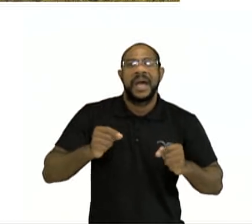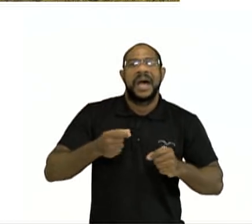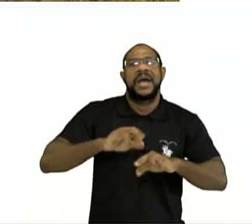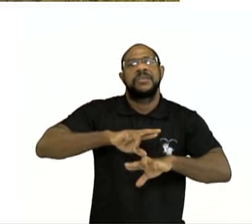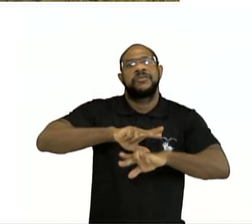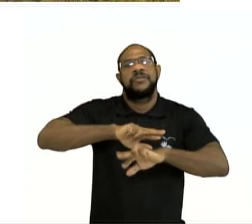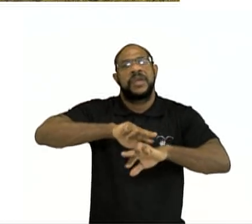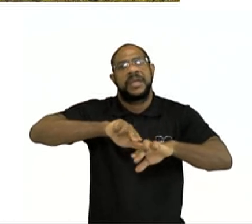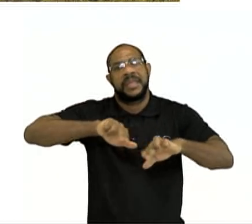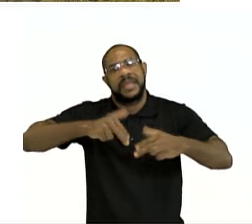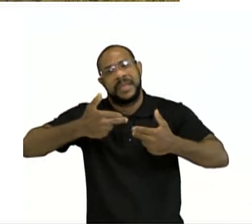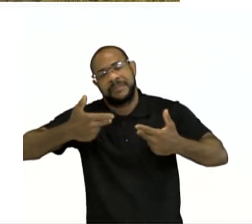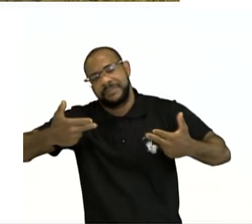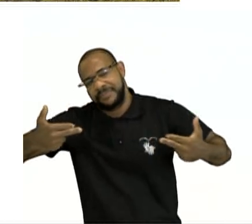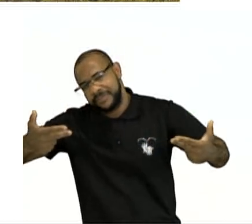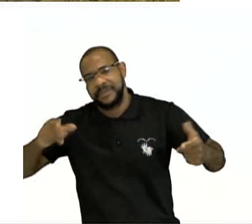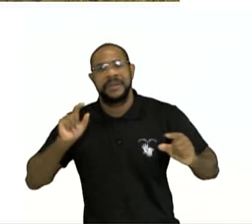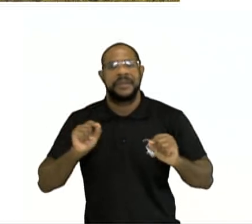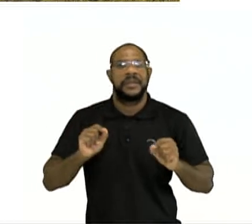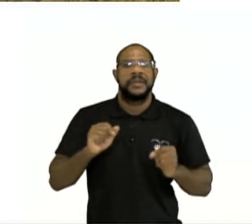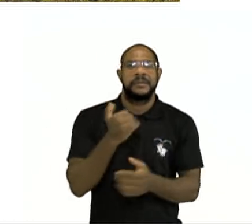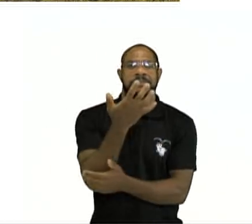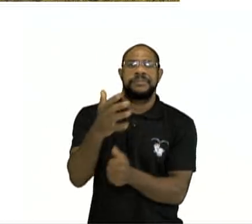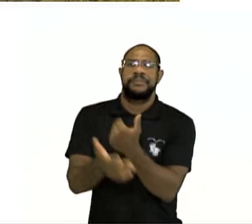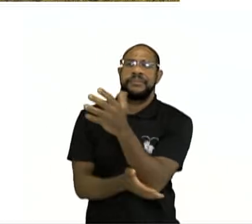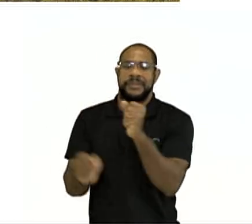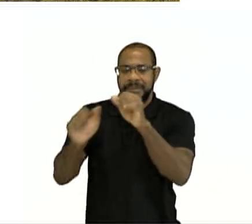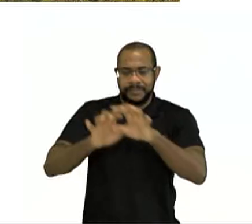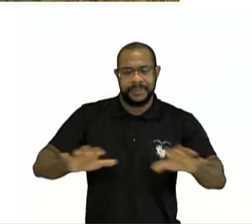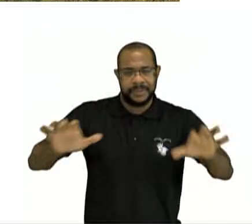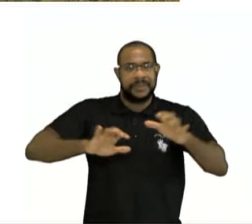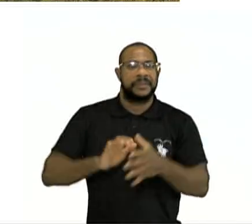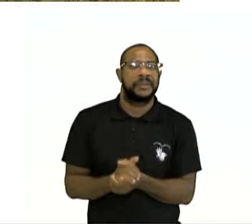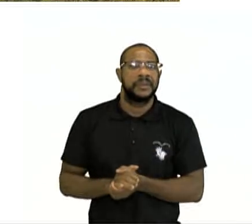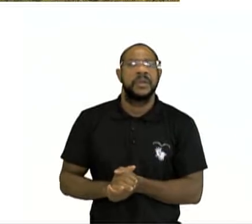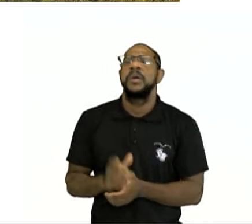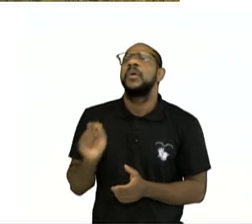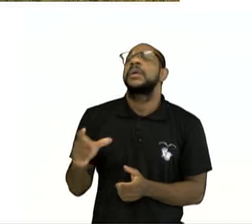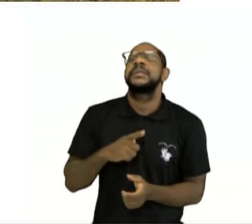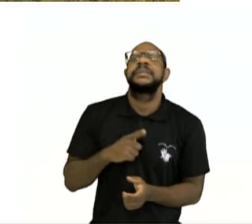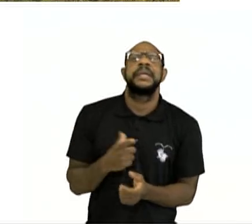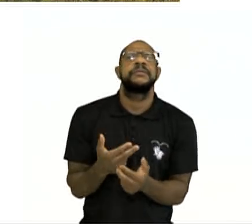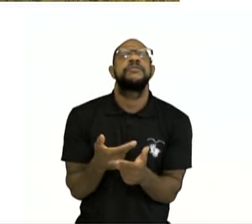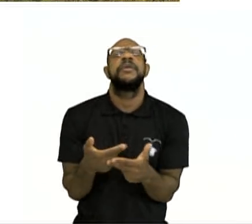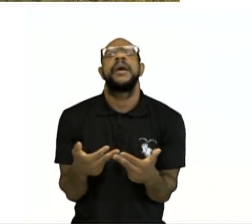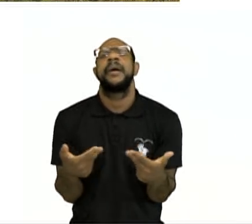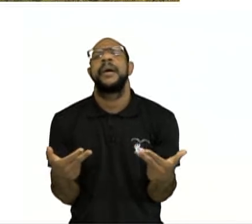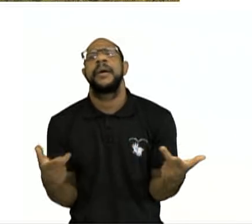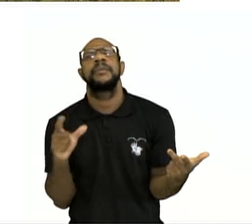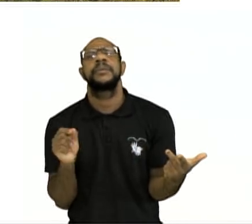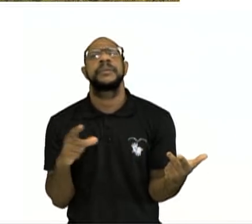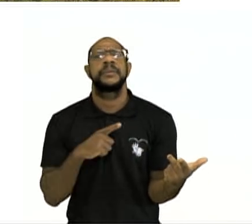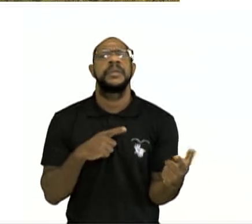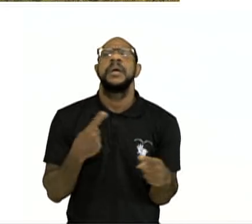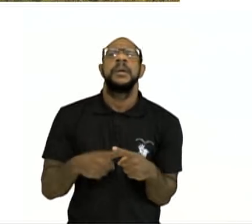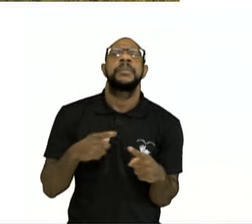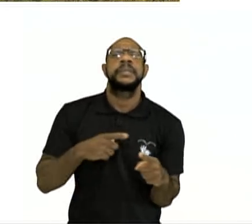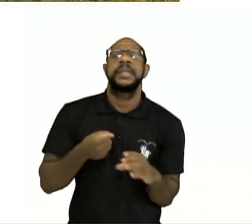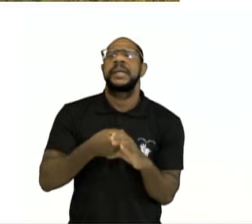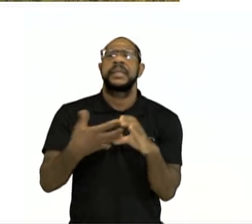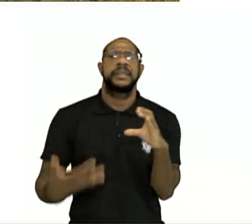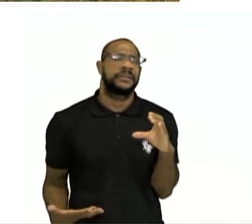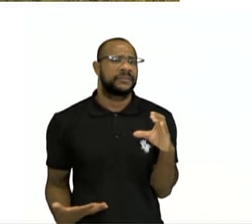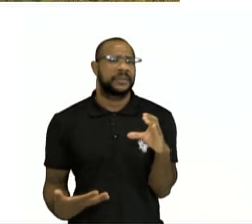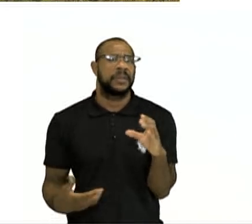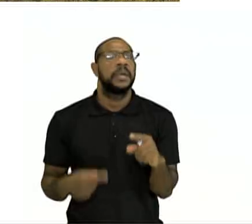né? Vamos pensar juntos o que eu tenho ali de variedade de paisagens e por que tem essas características, por que o